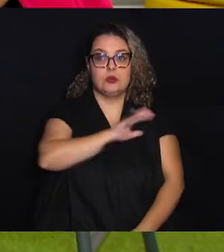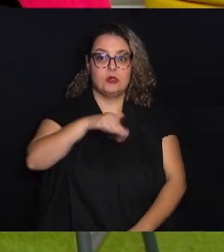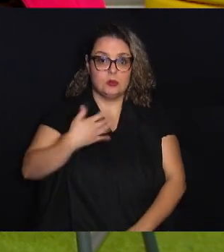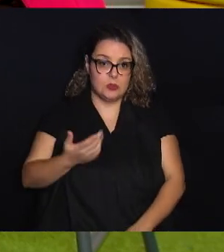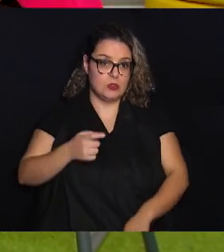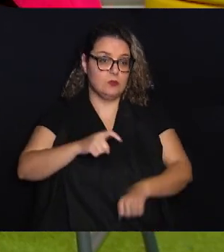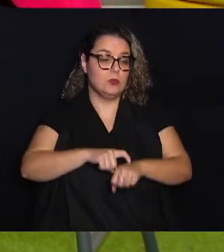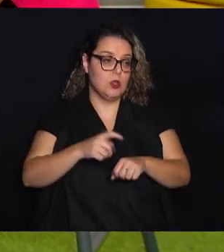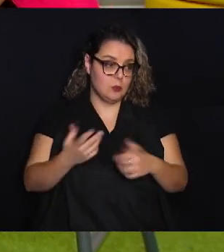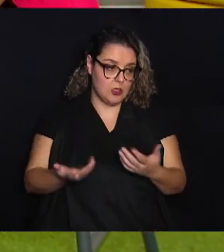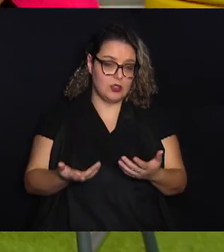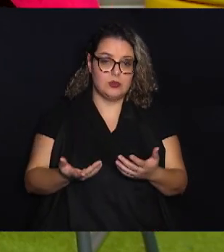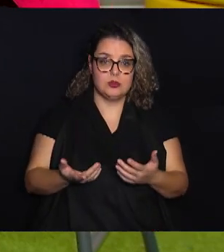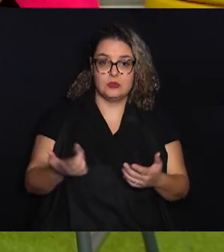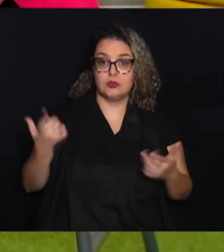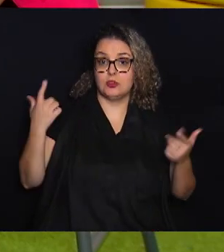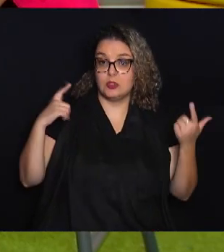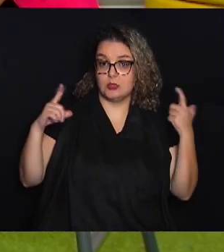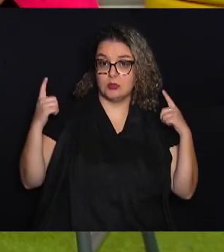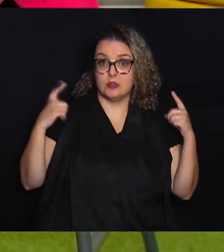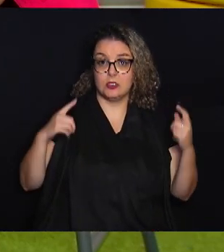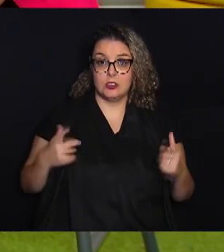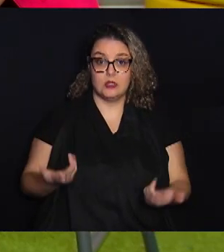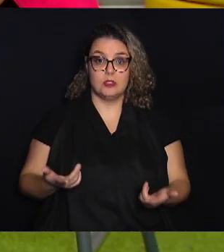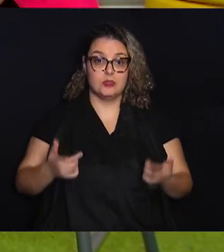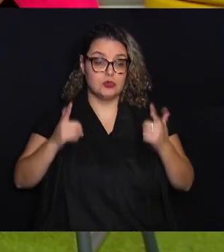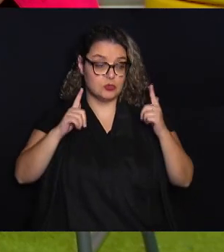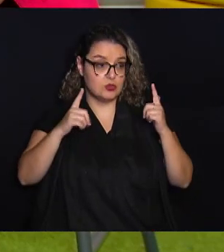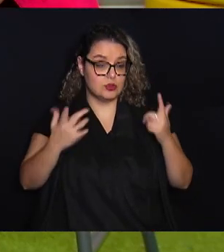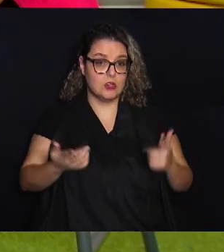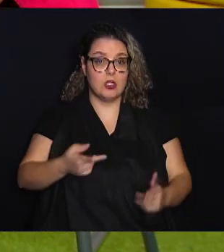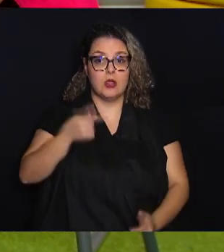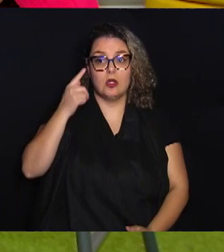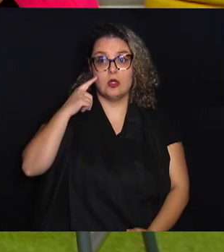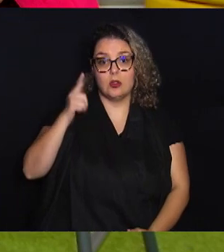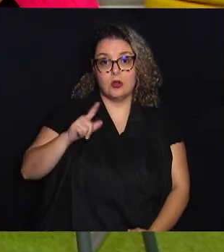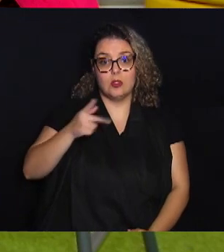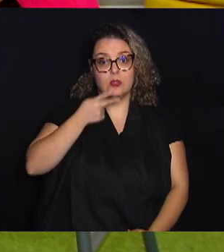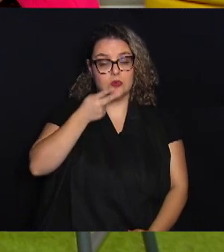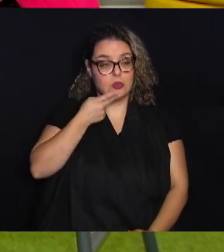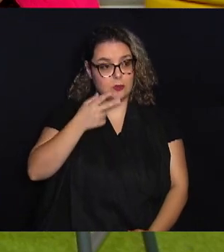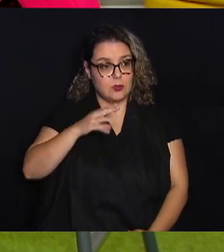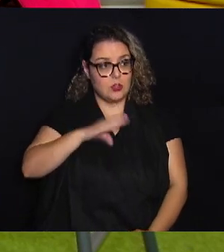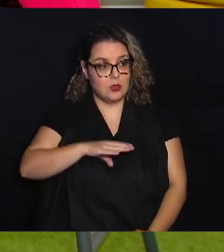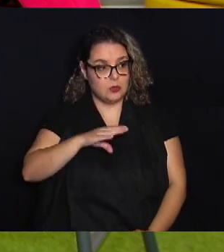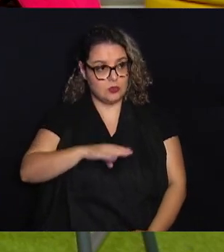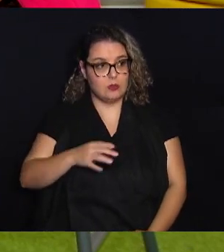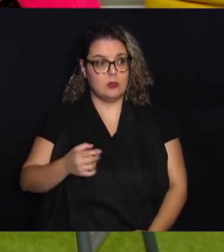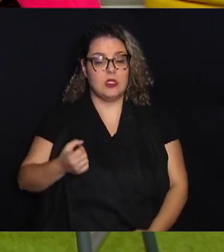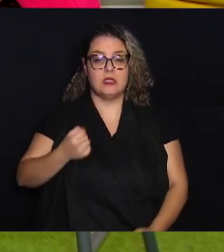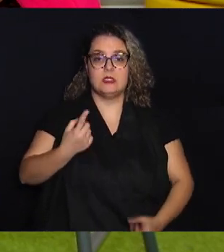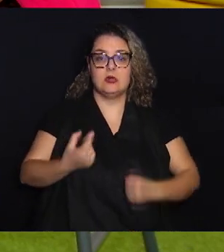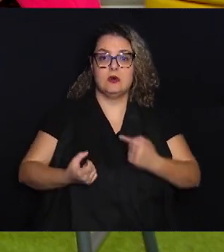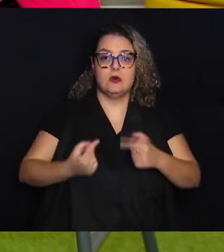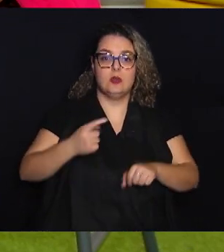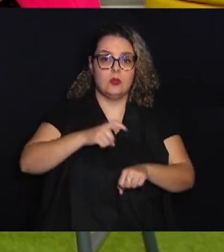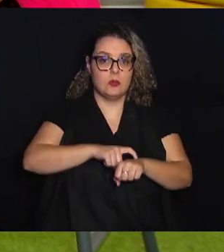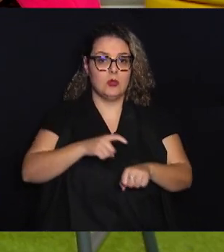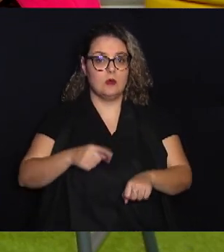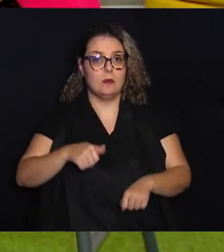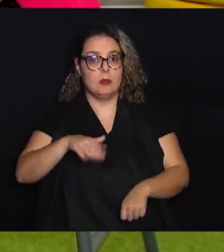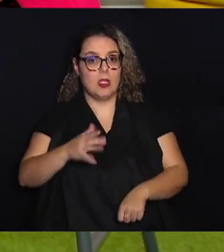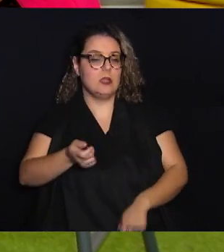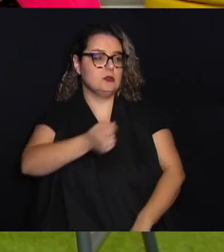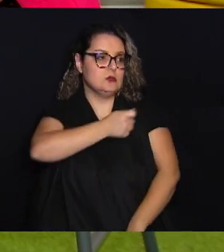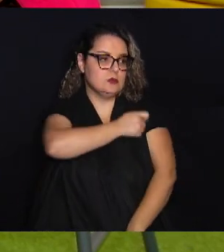quando estão em momentos aí de lazer, descontração, obviamente falam português, mas existe também algum momento, além